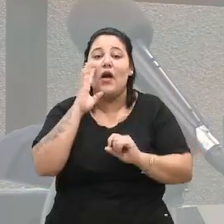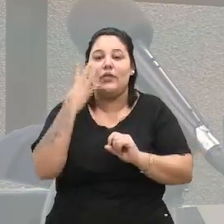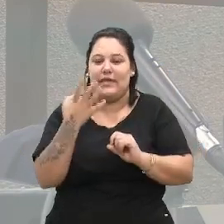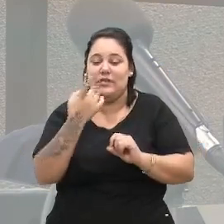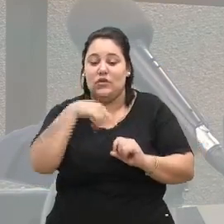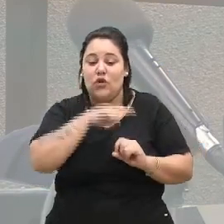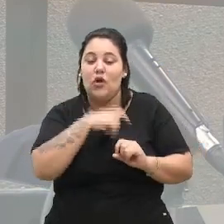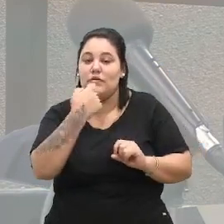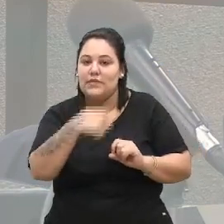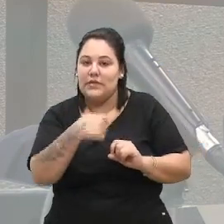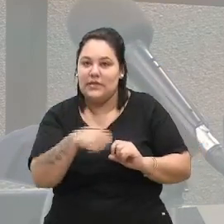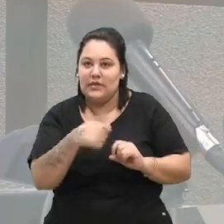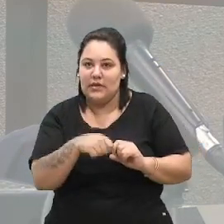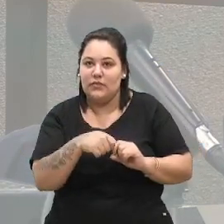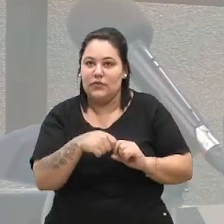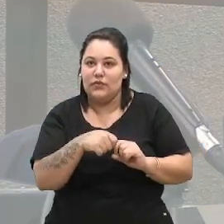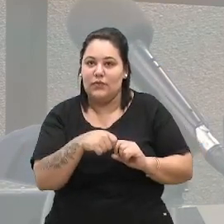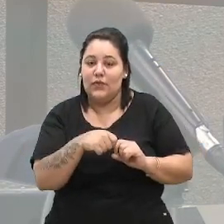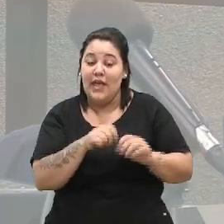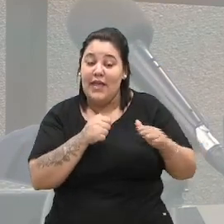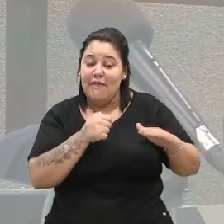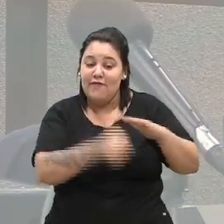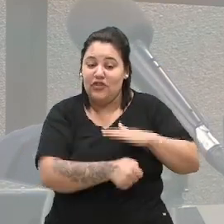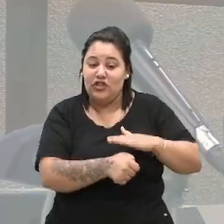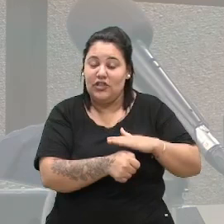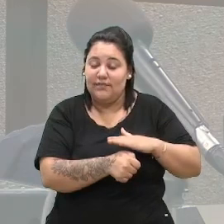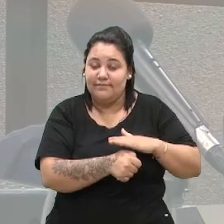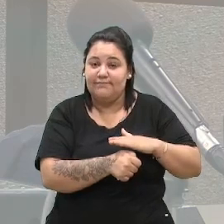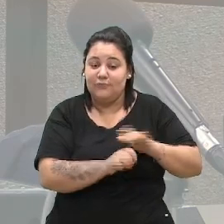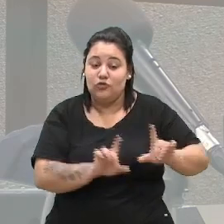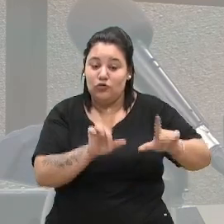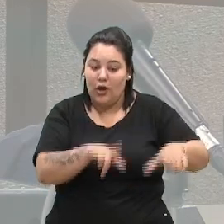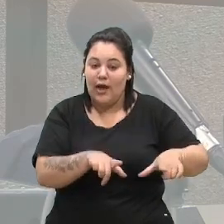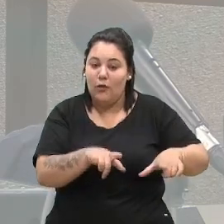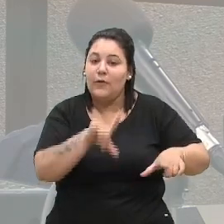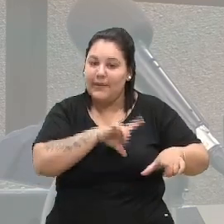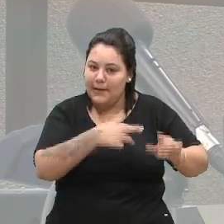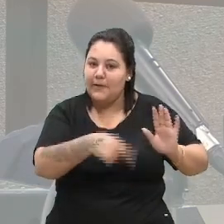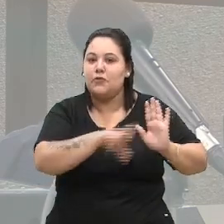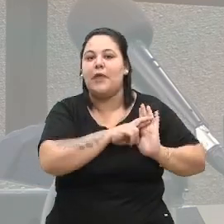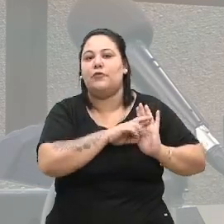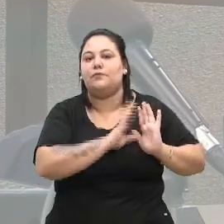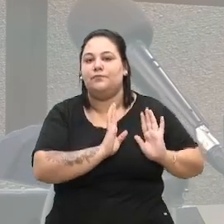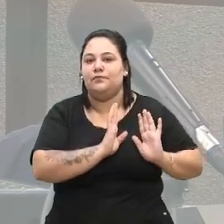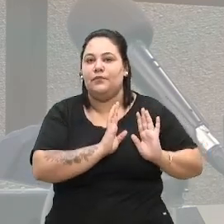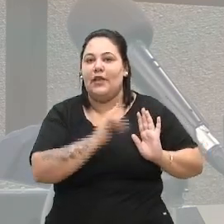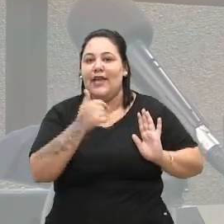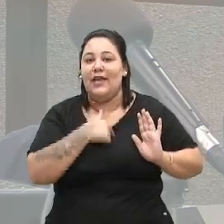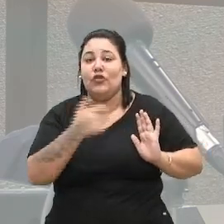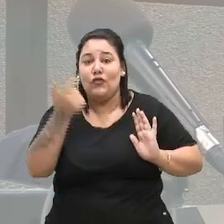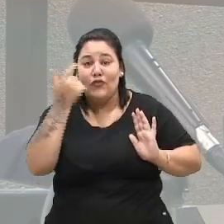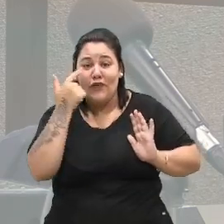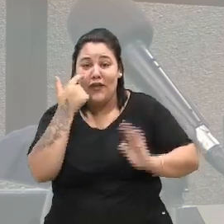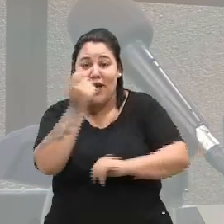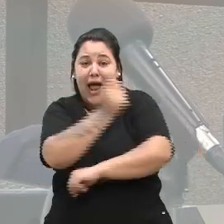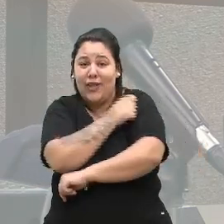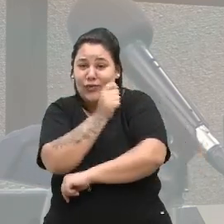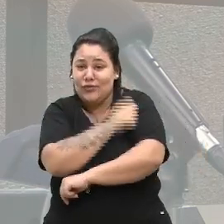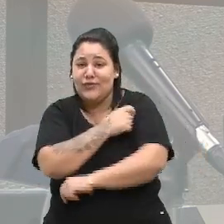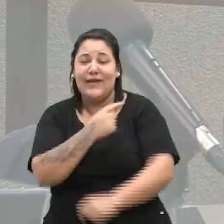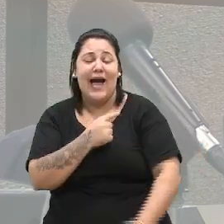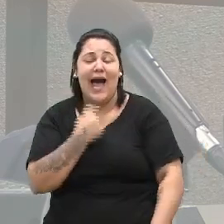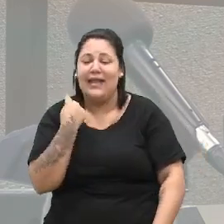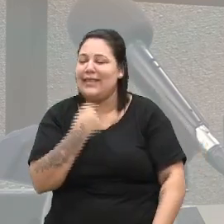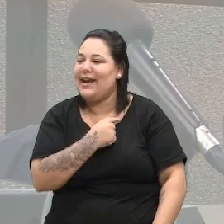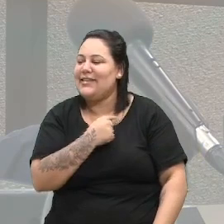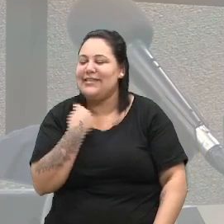semear em terra fértil. Eu estou vendo os adultos regredindo. Nós temos que investir nas